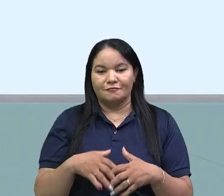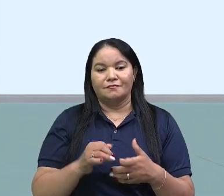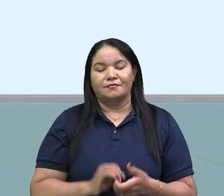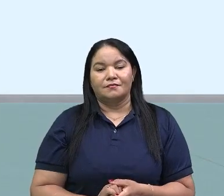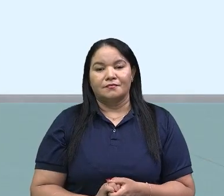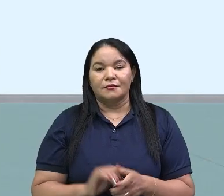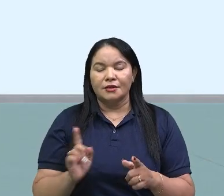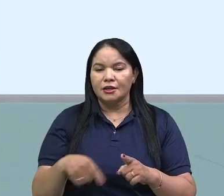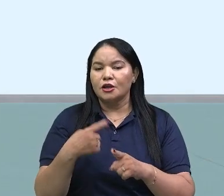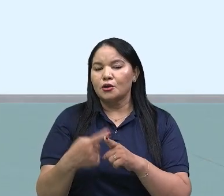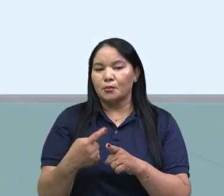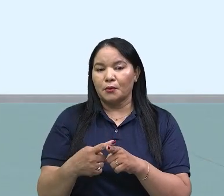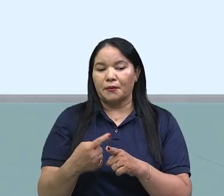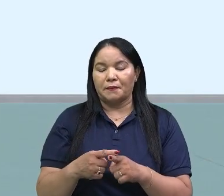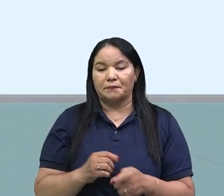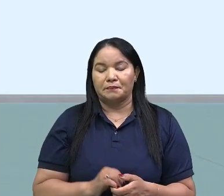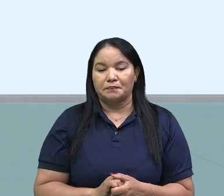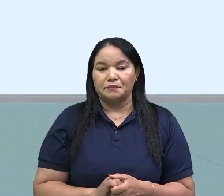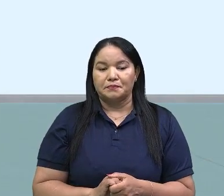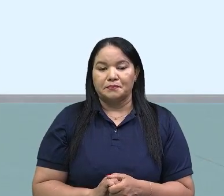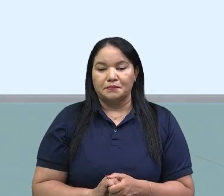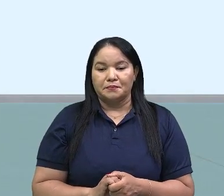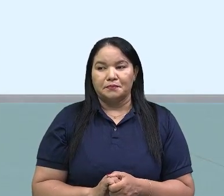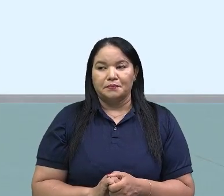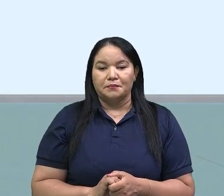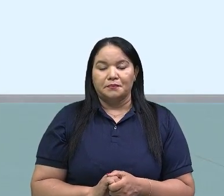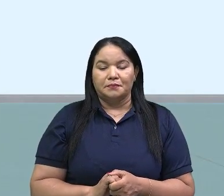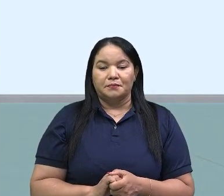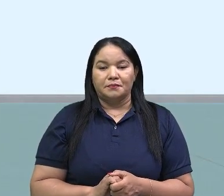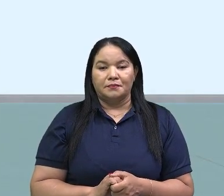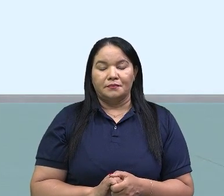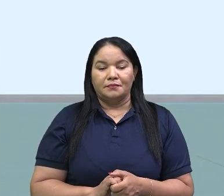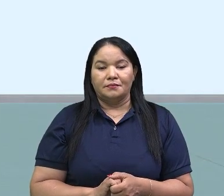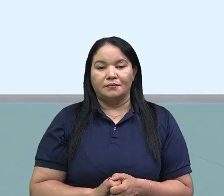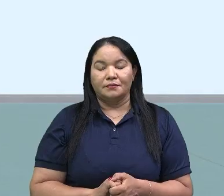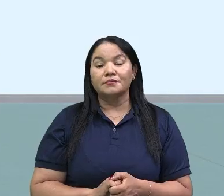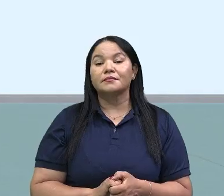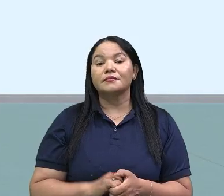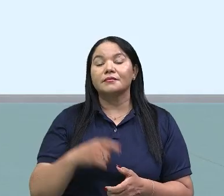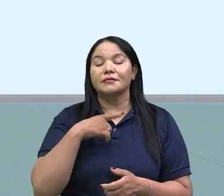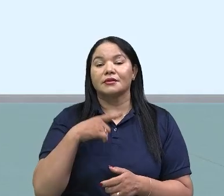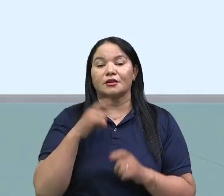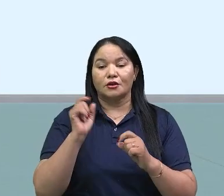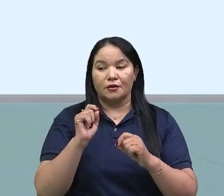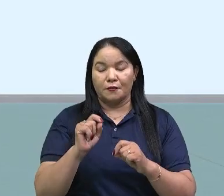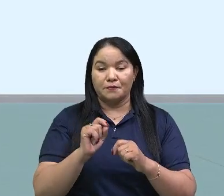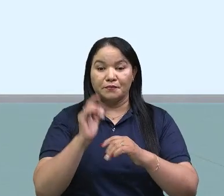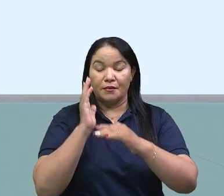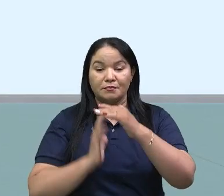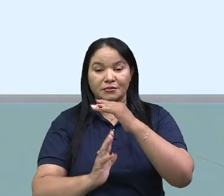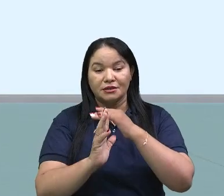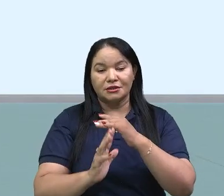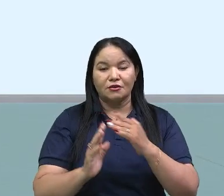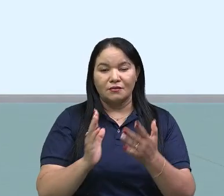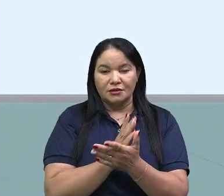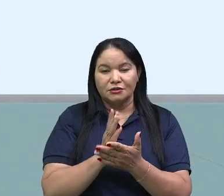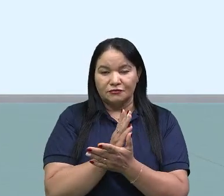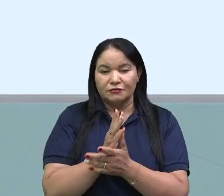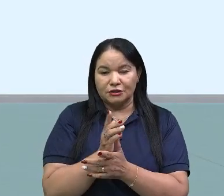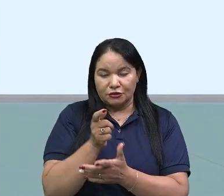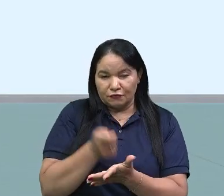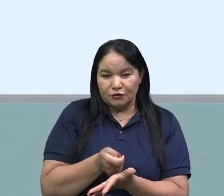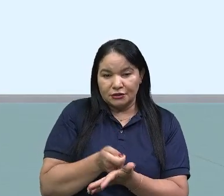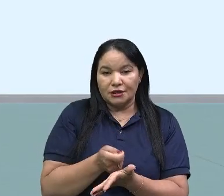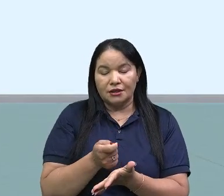porque aí há uma migração forçada, muitas vezes, né, em comparação, por exemplo, aos